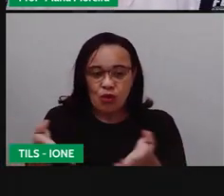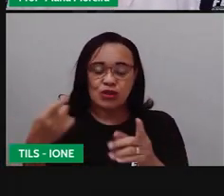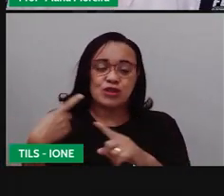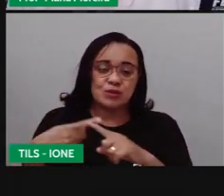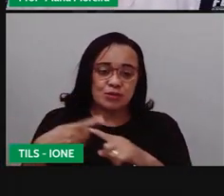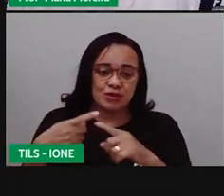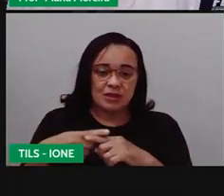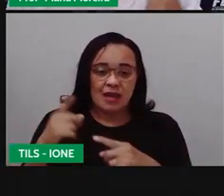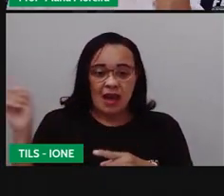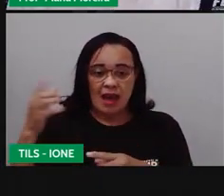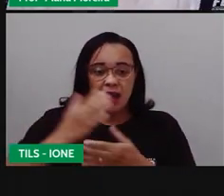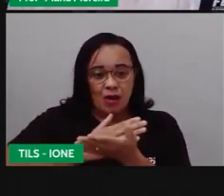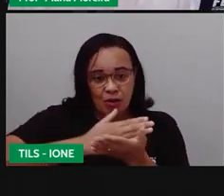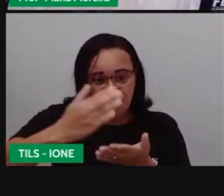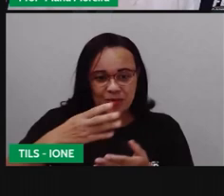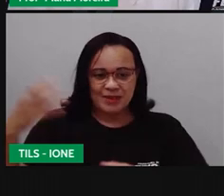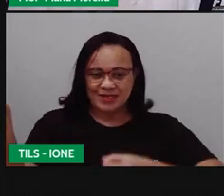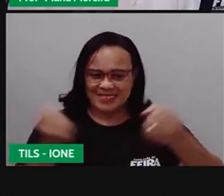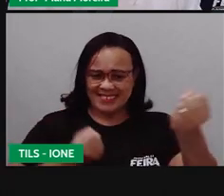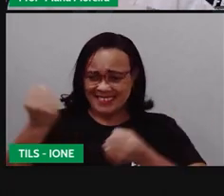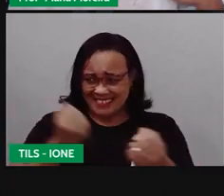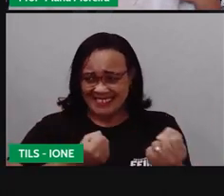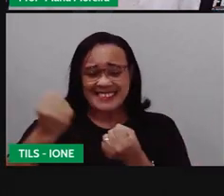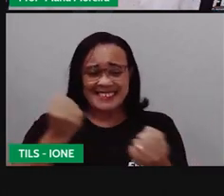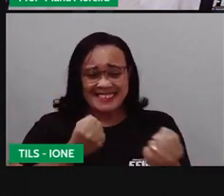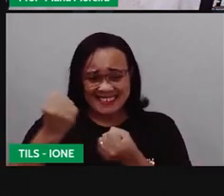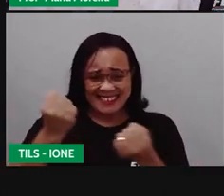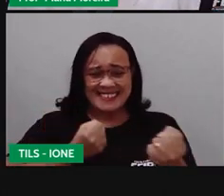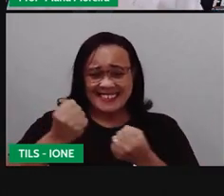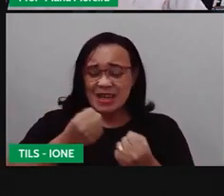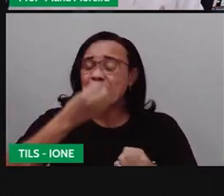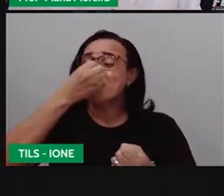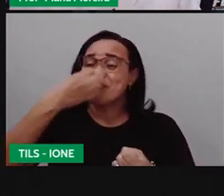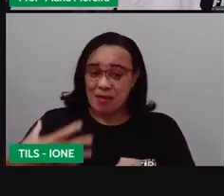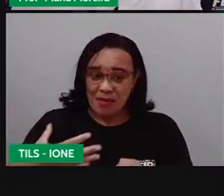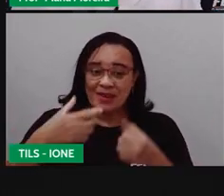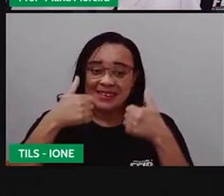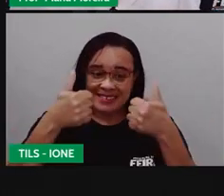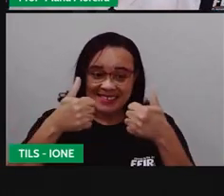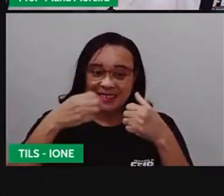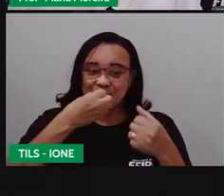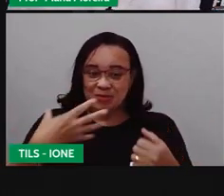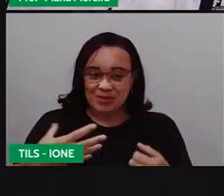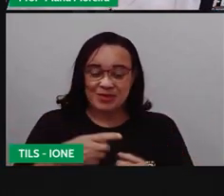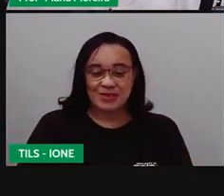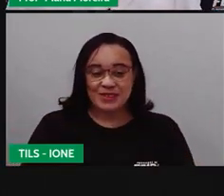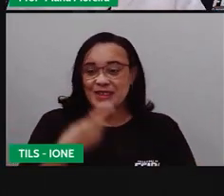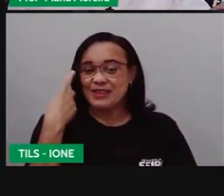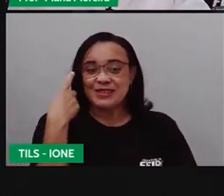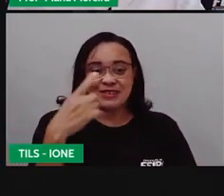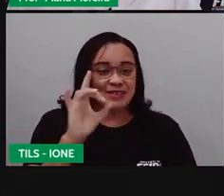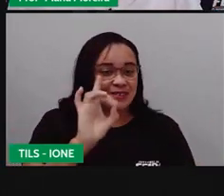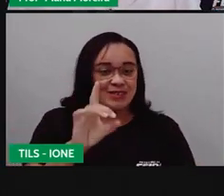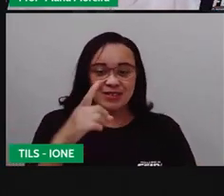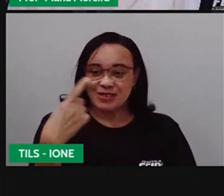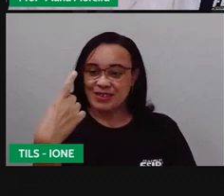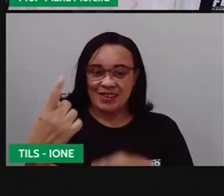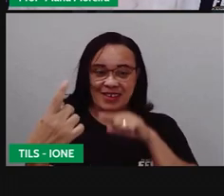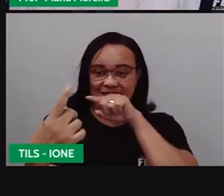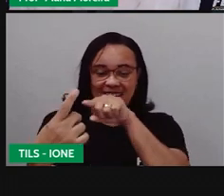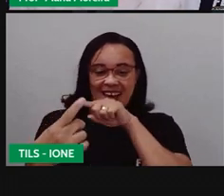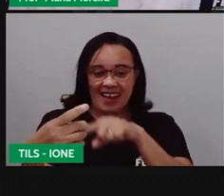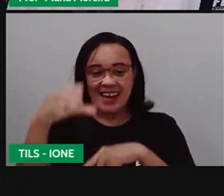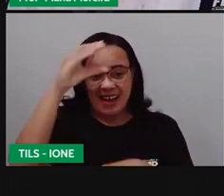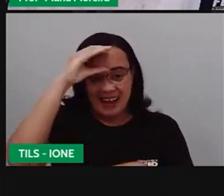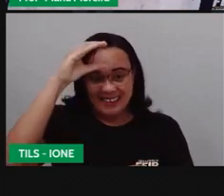dirigir, né, eu era tão boa, Ione, no volante, mas tão boa, que só Nayara acreditou em mim, saiu comigo. Foi a primeira pessoa que andou de carro